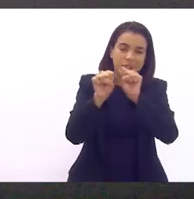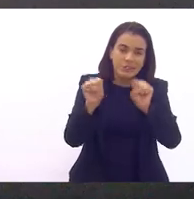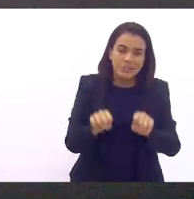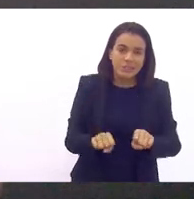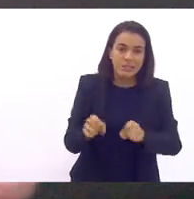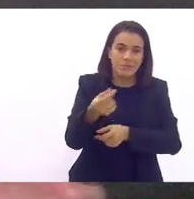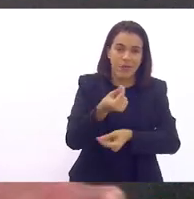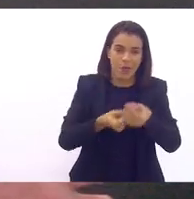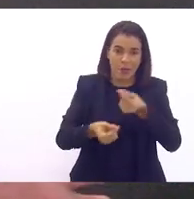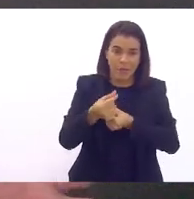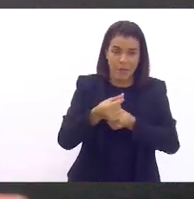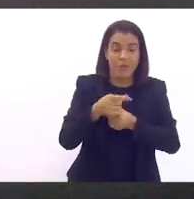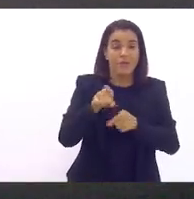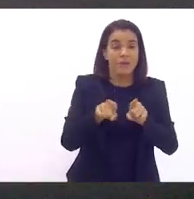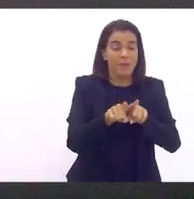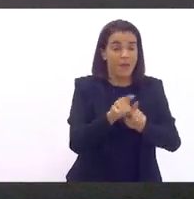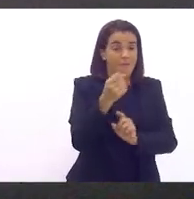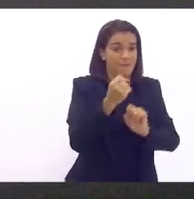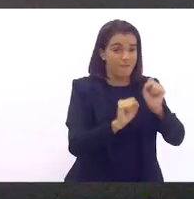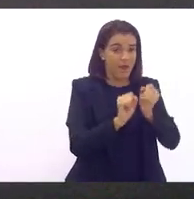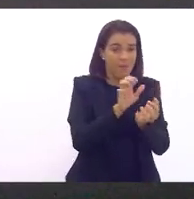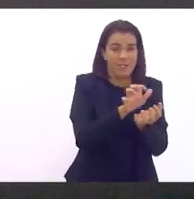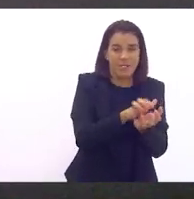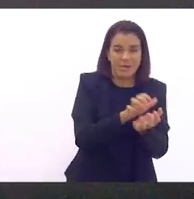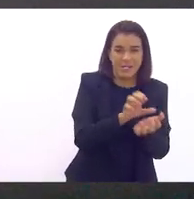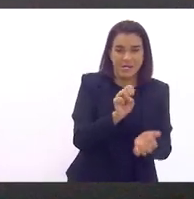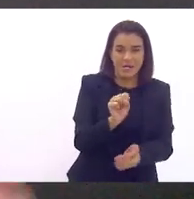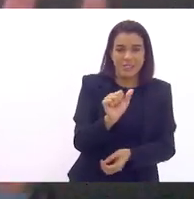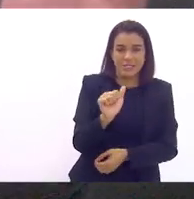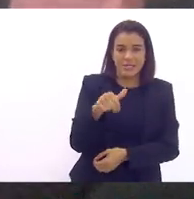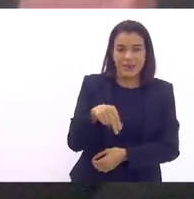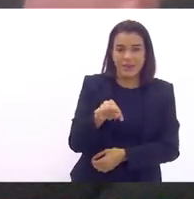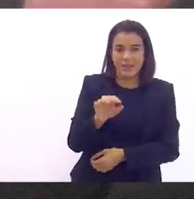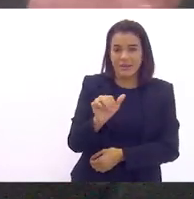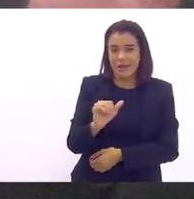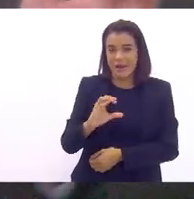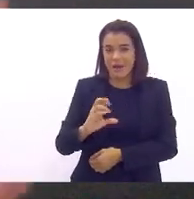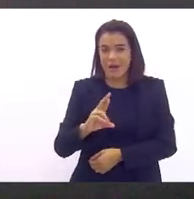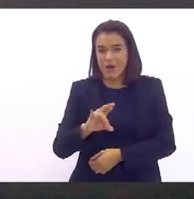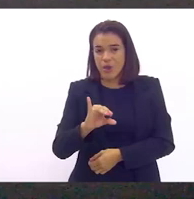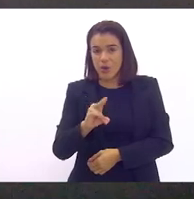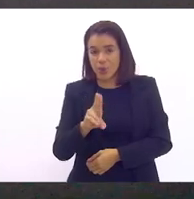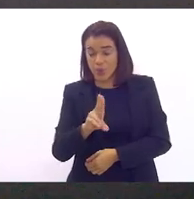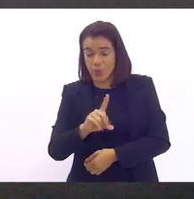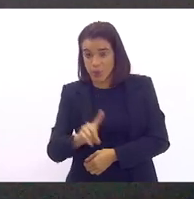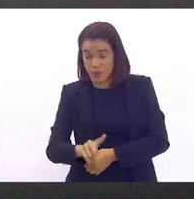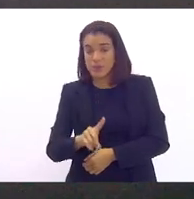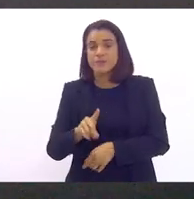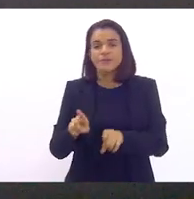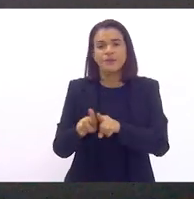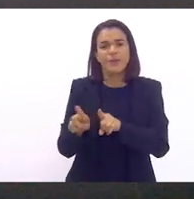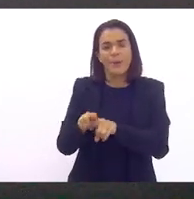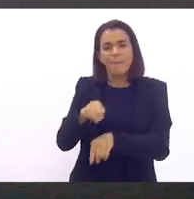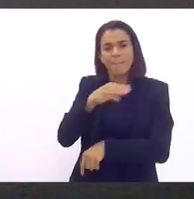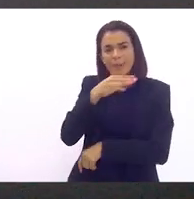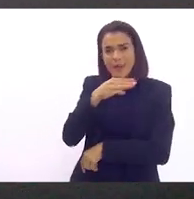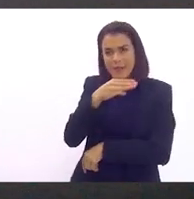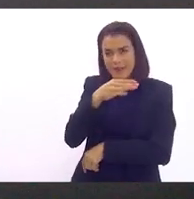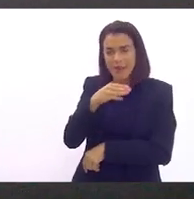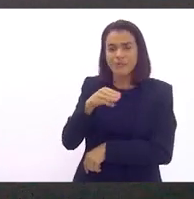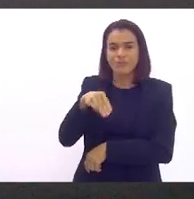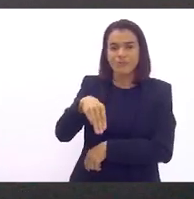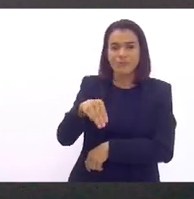partir da fábrica de Santa Cruz mas também com o que ela já tem aqui em em Manguinhos né uma infraestrutura